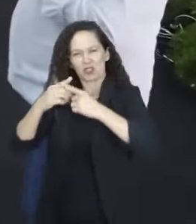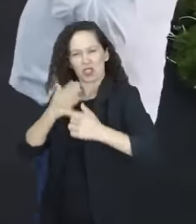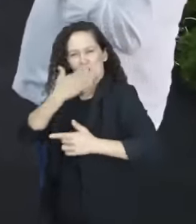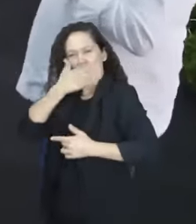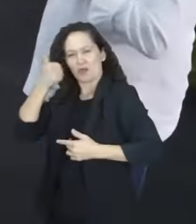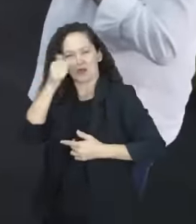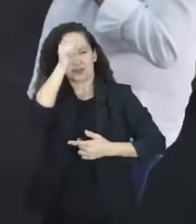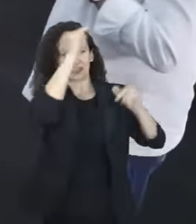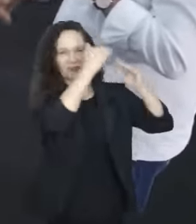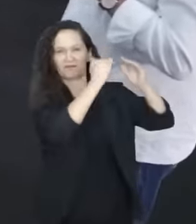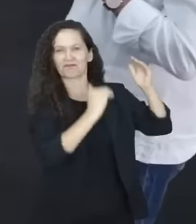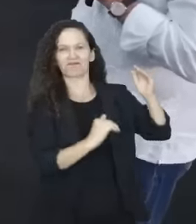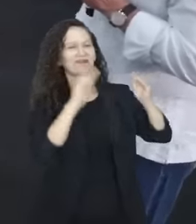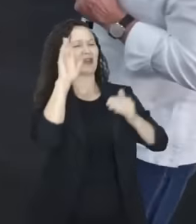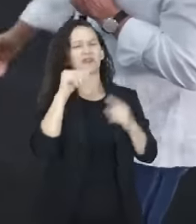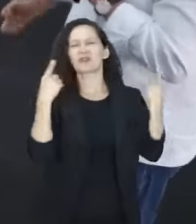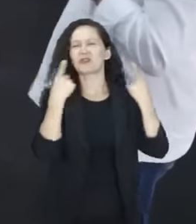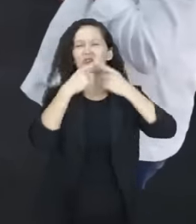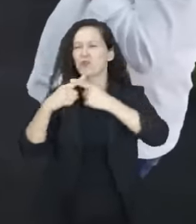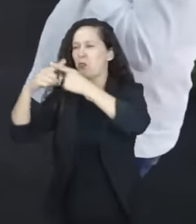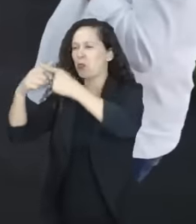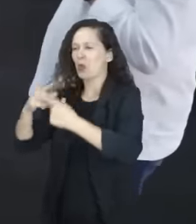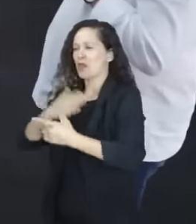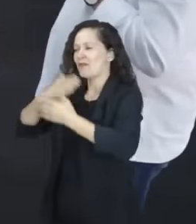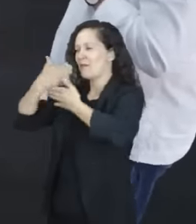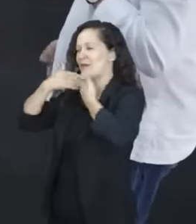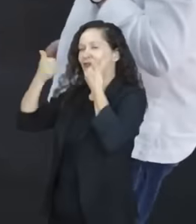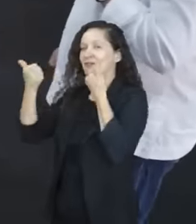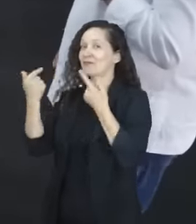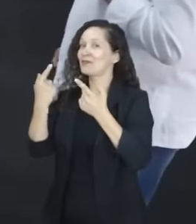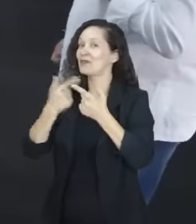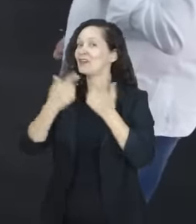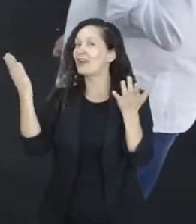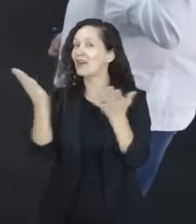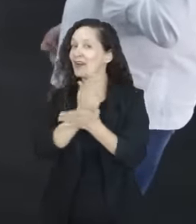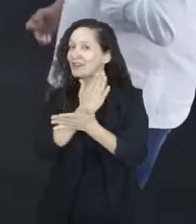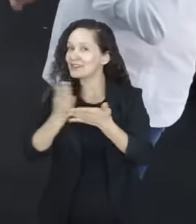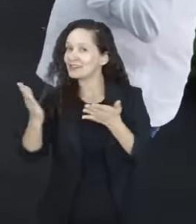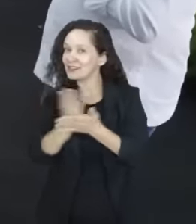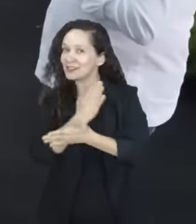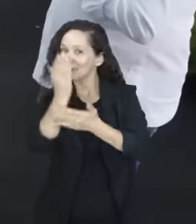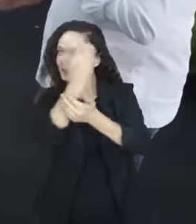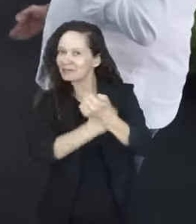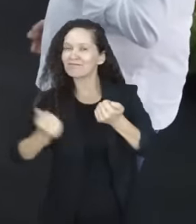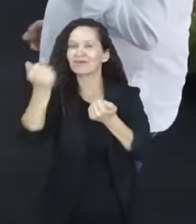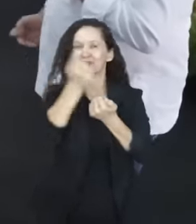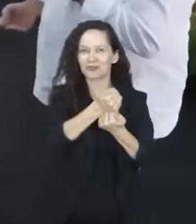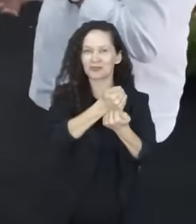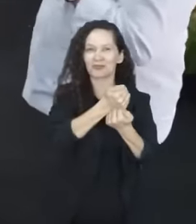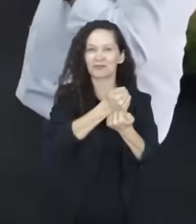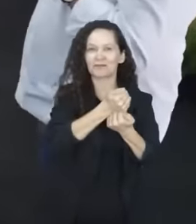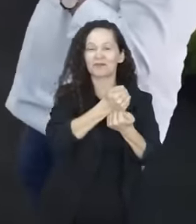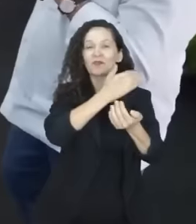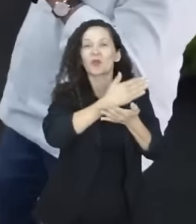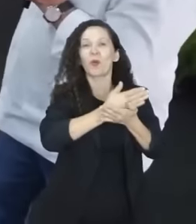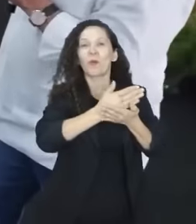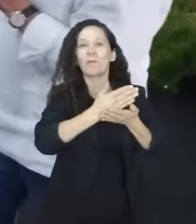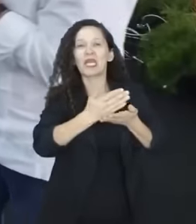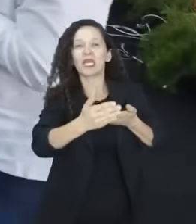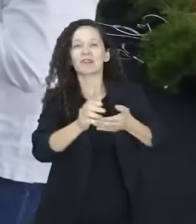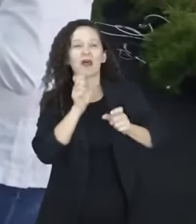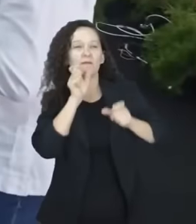disputar para ser melhor, porque muitas vezes o substituto começa a falar mal daquele do